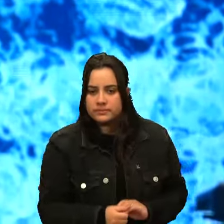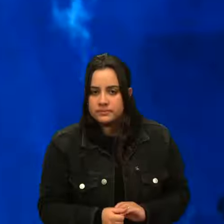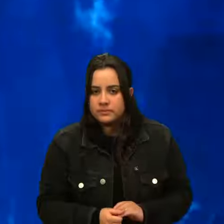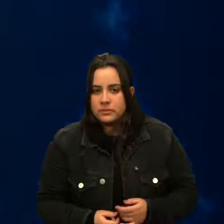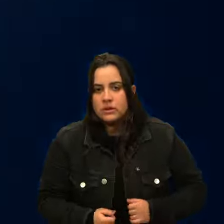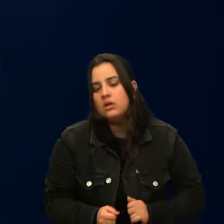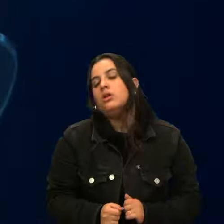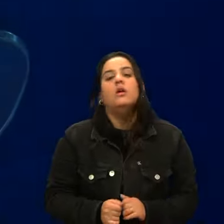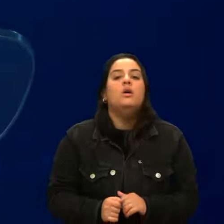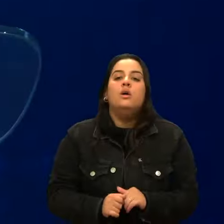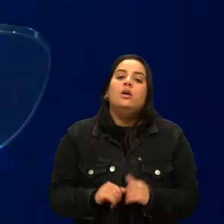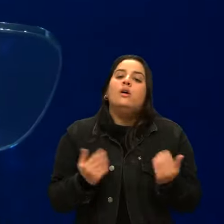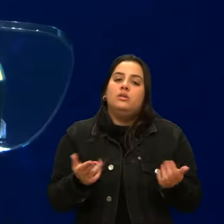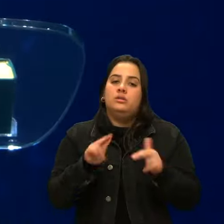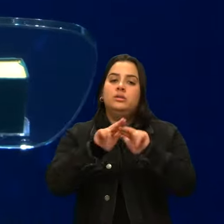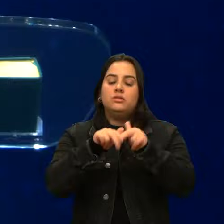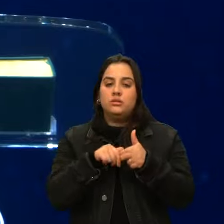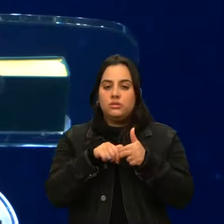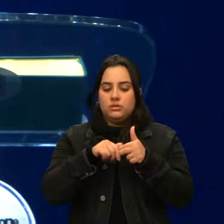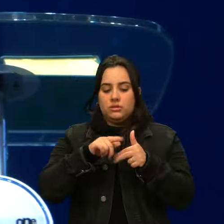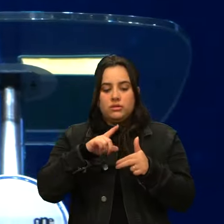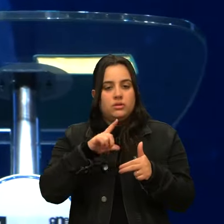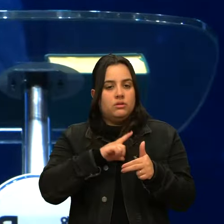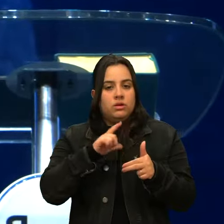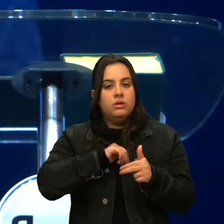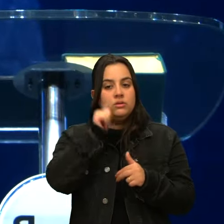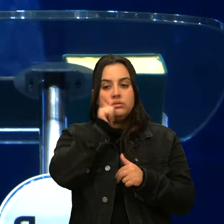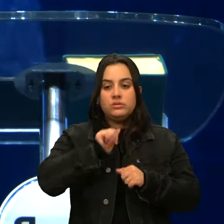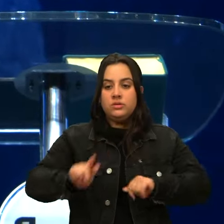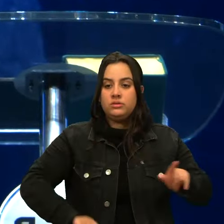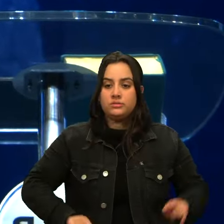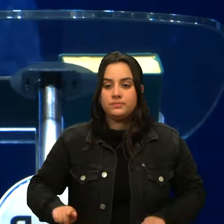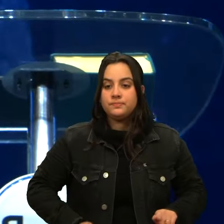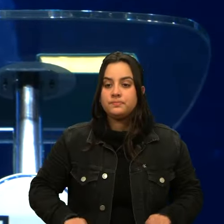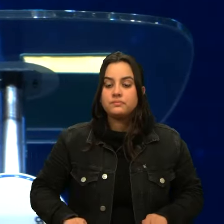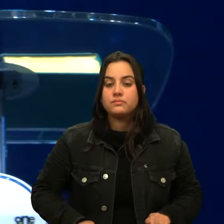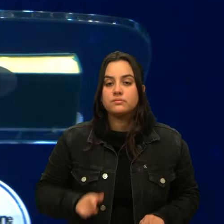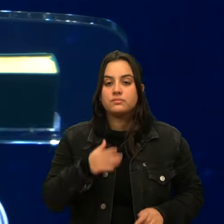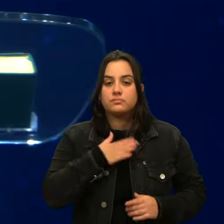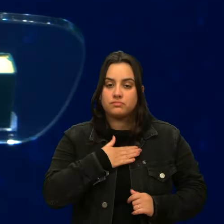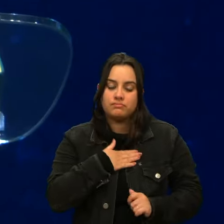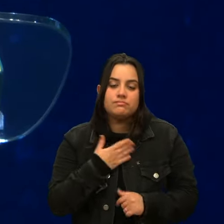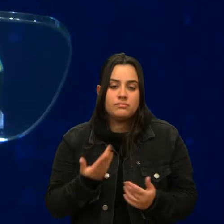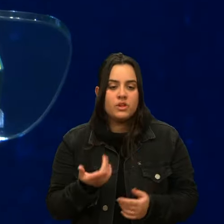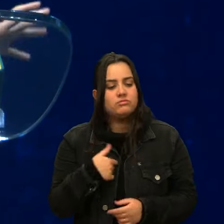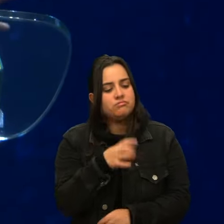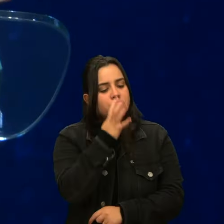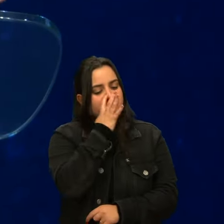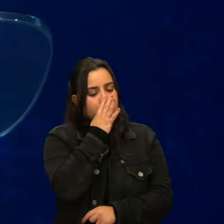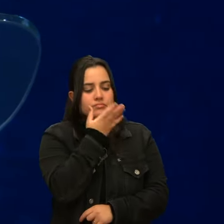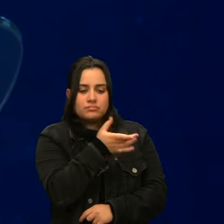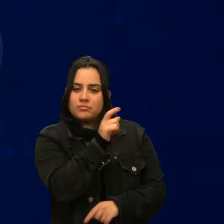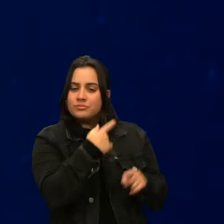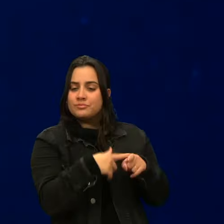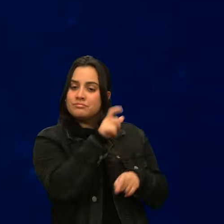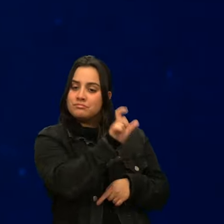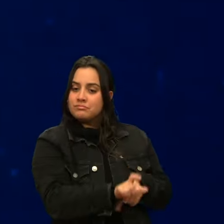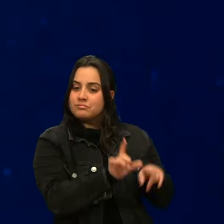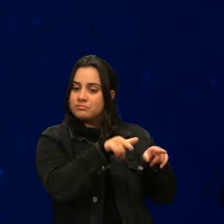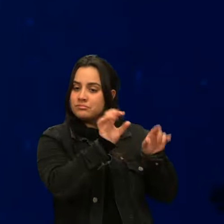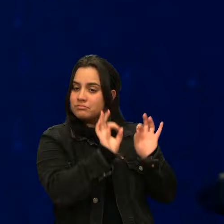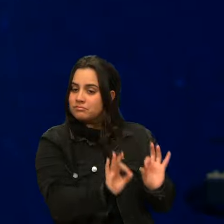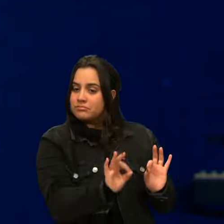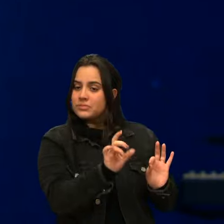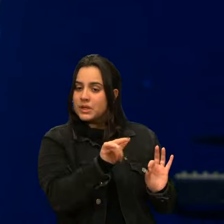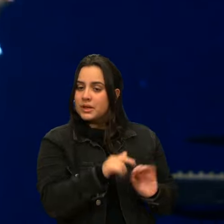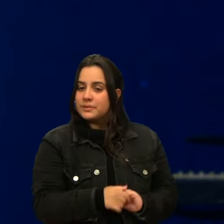isso que eu falei da minha prima, é uma pessoa que eu admiro, porque ela é uma pessoa assim. E hoje, eu queria que